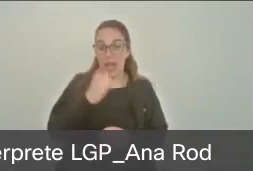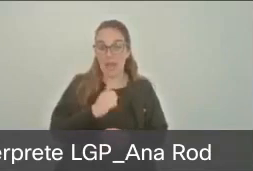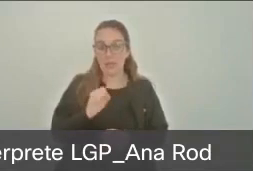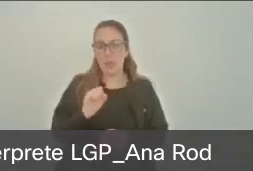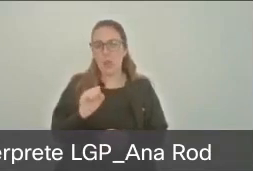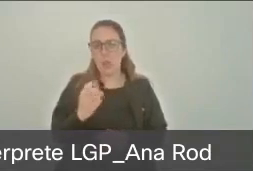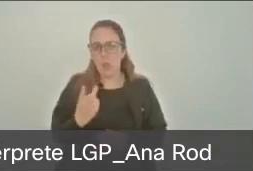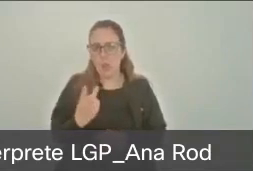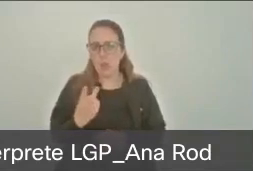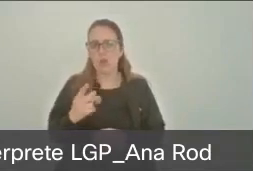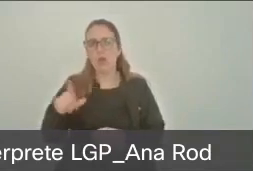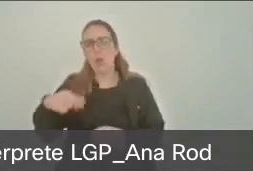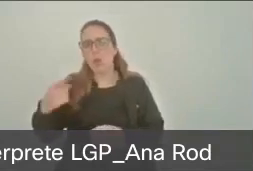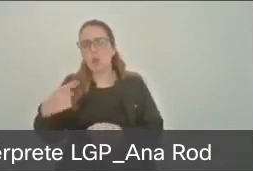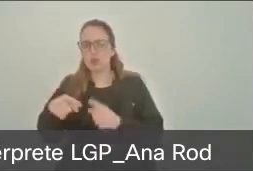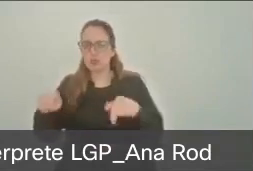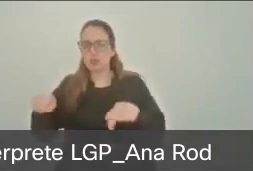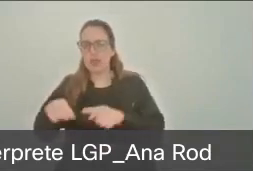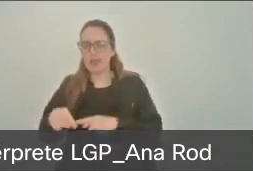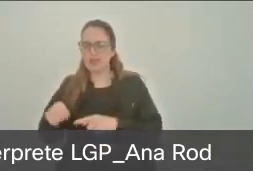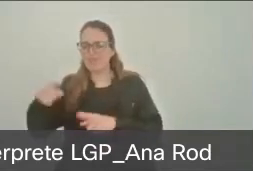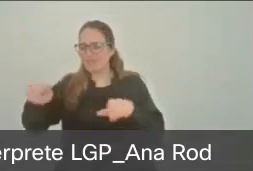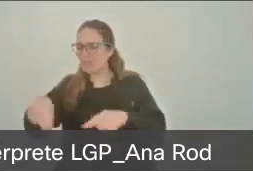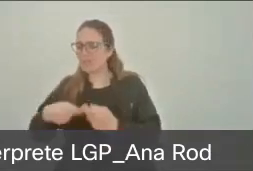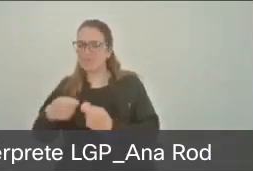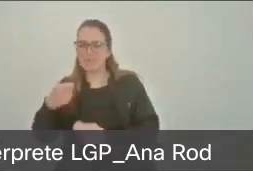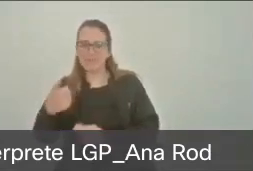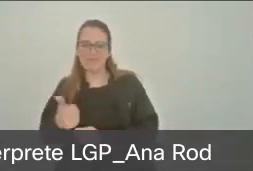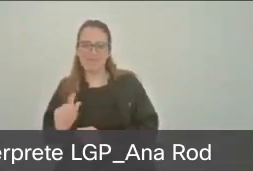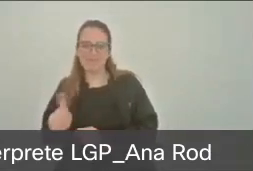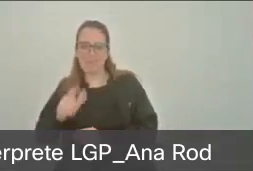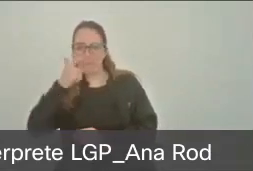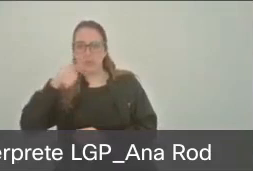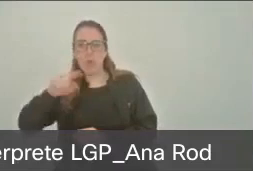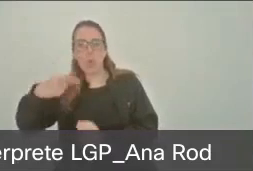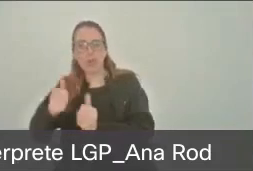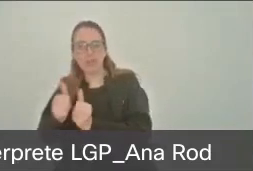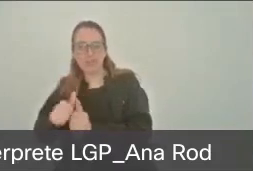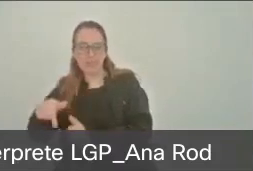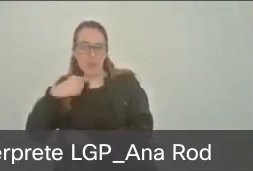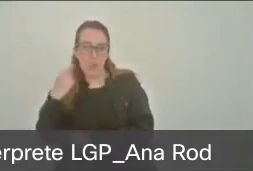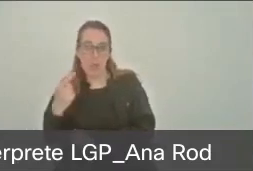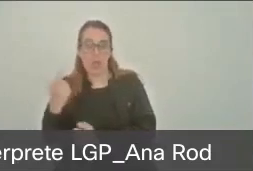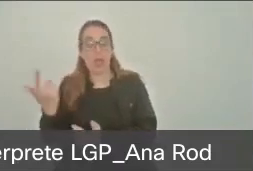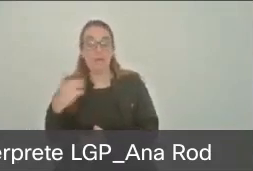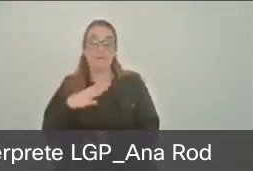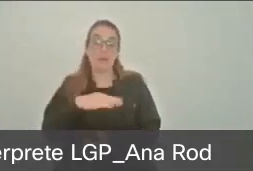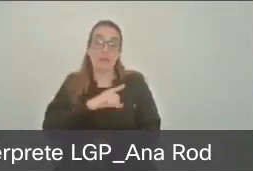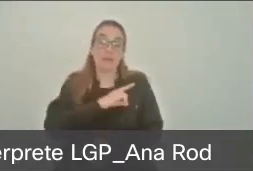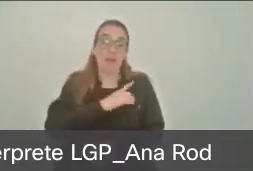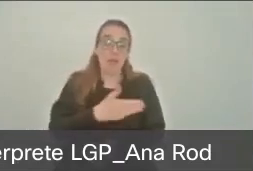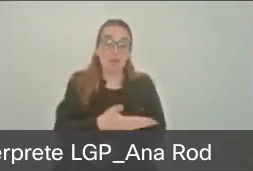em unidades cujas instalações não sejam adequadas e consentâneas com a presença do acompanhante e no sentido de garantir a privacidade